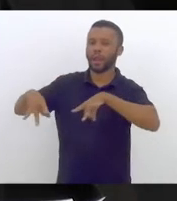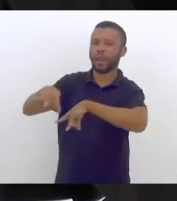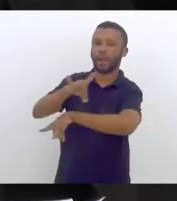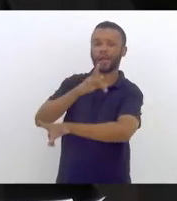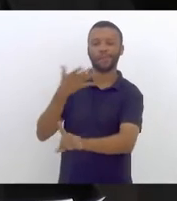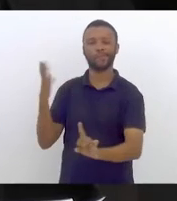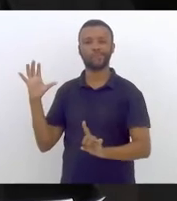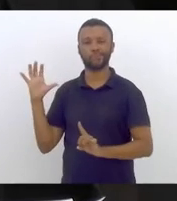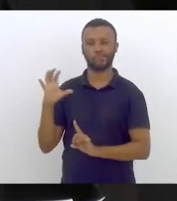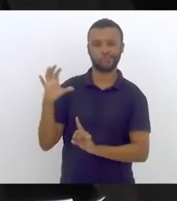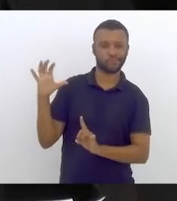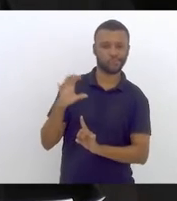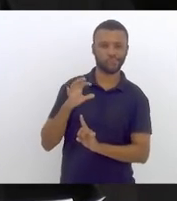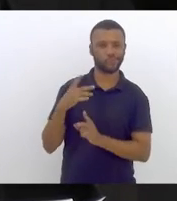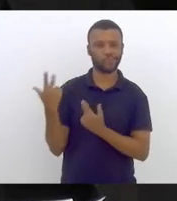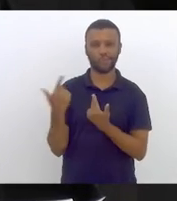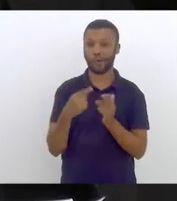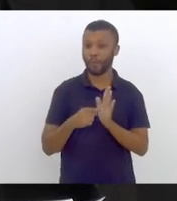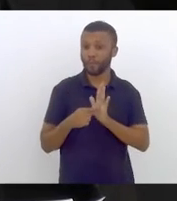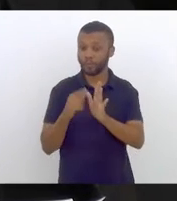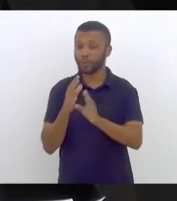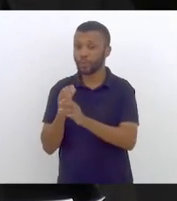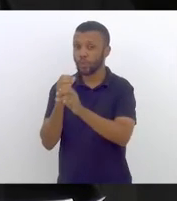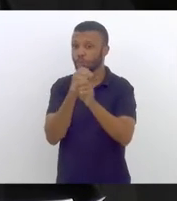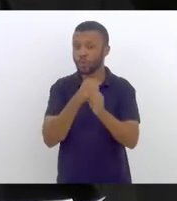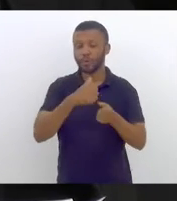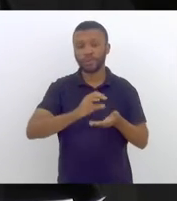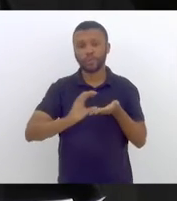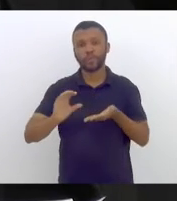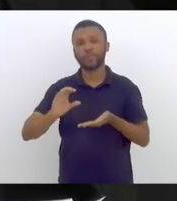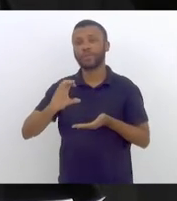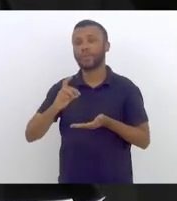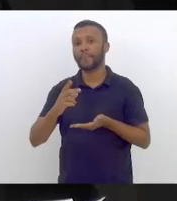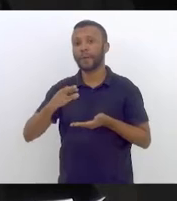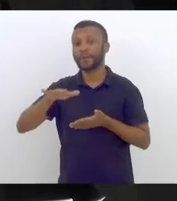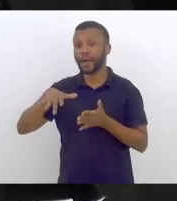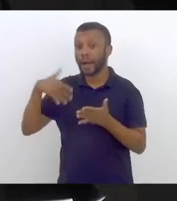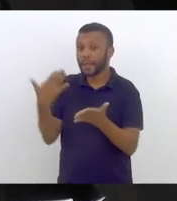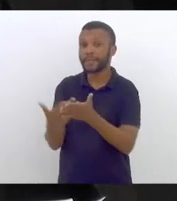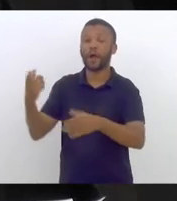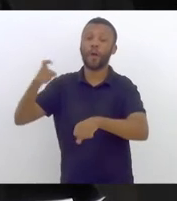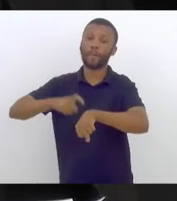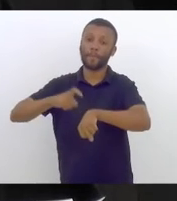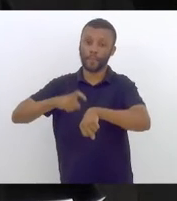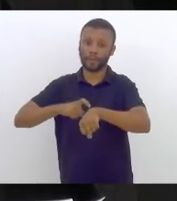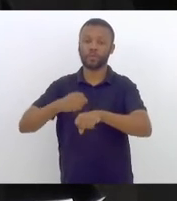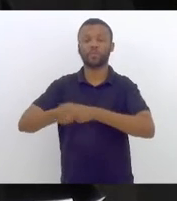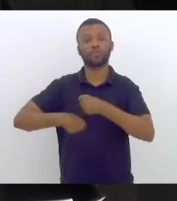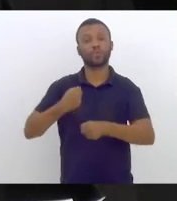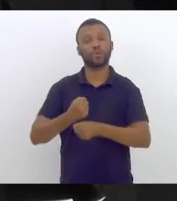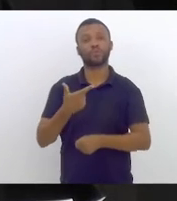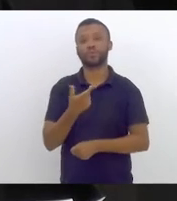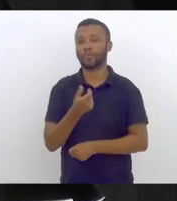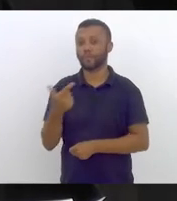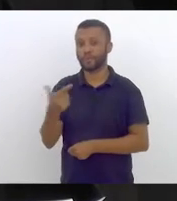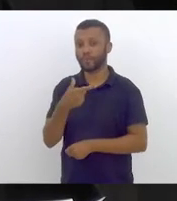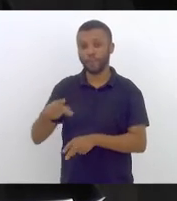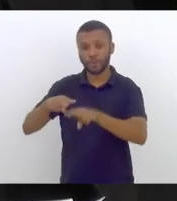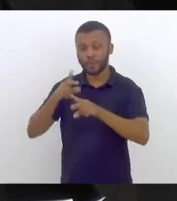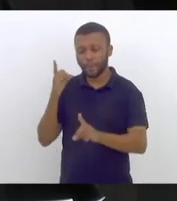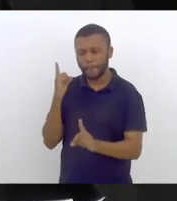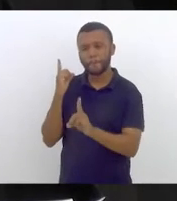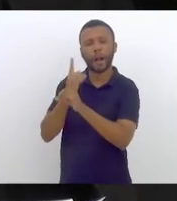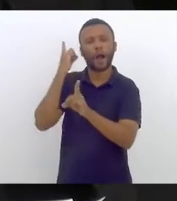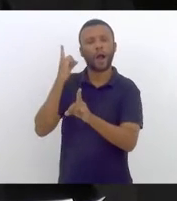se manifestou na execução orçamentária da CEPERJ, da Fundação CEPERJ, até o presente momento do exercício 2022. E, por isso, descoberto esse